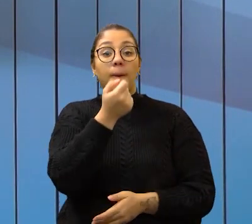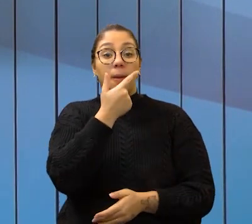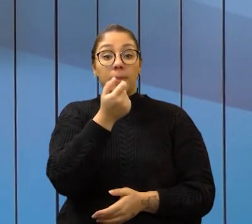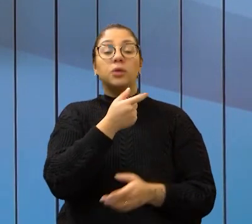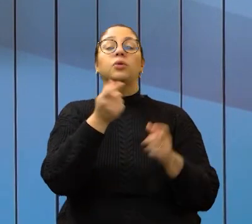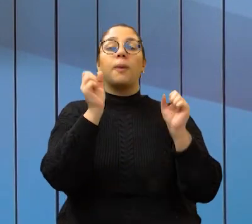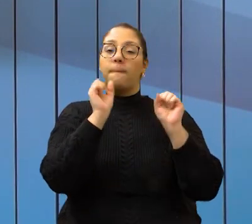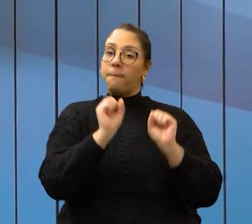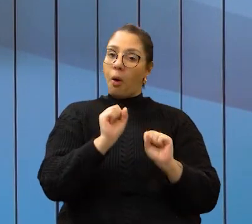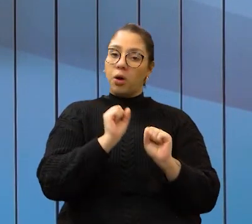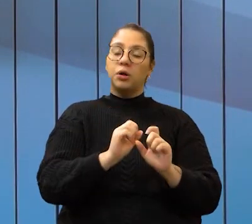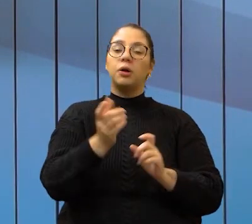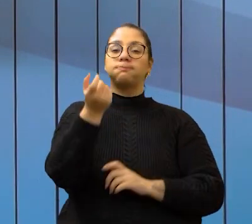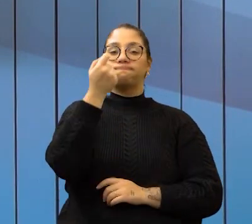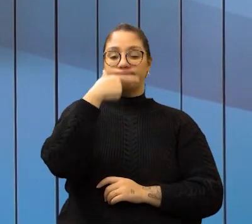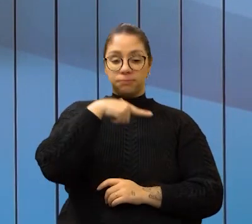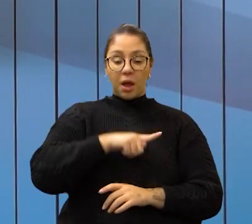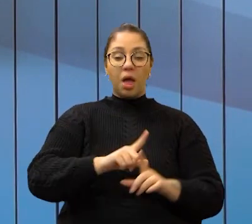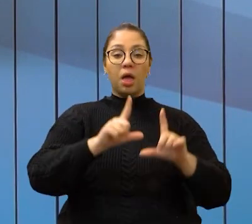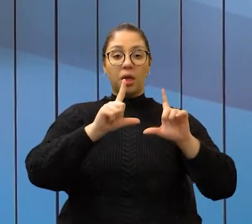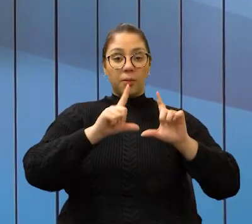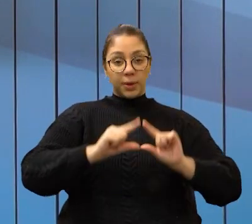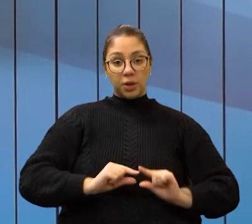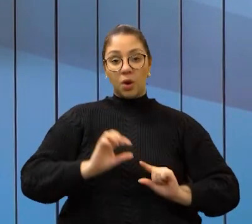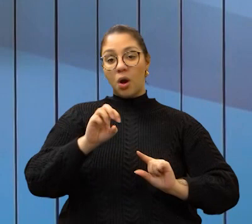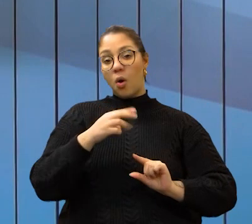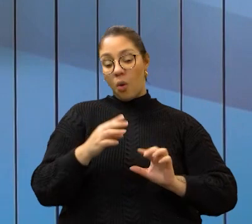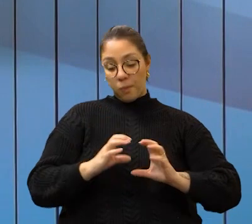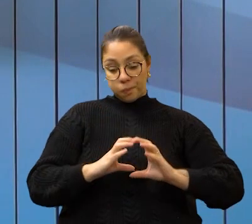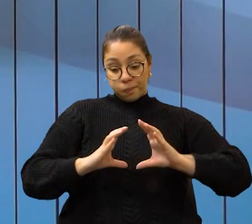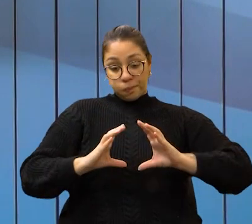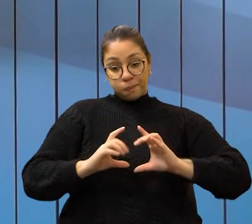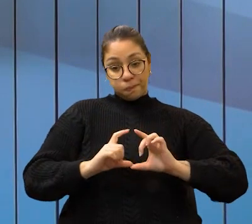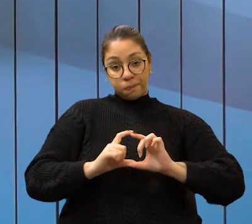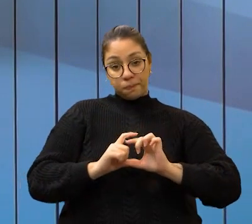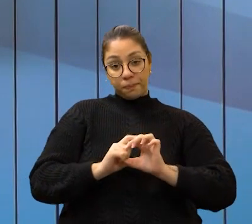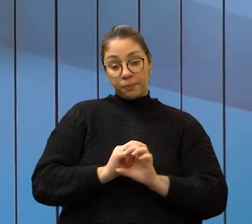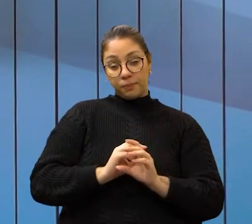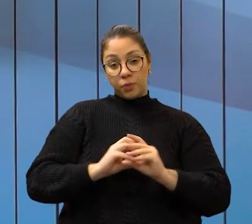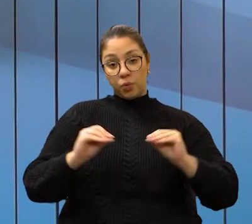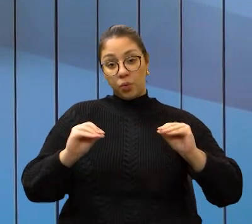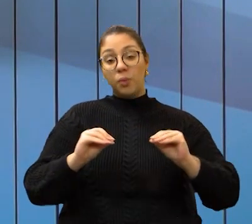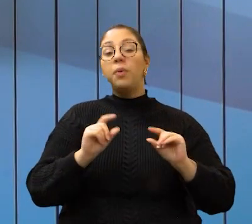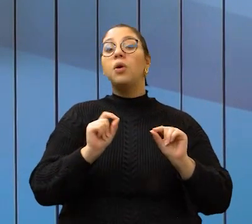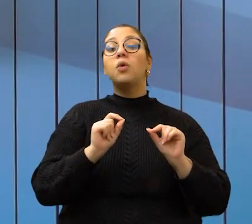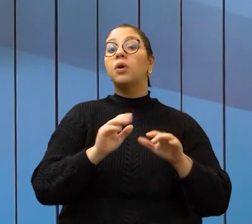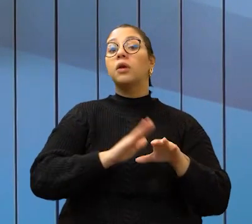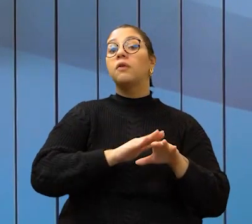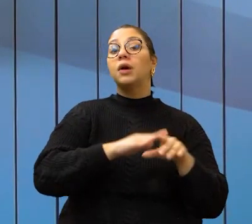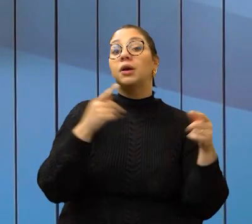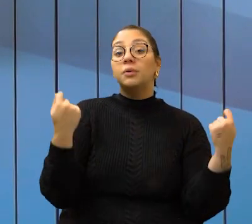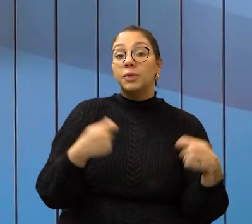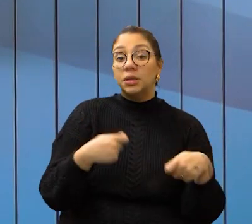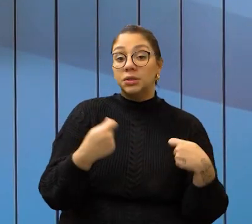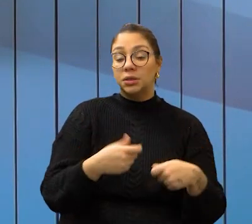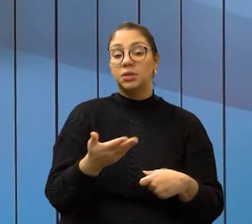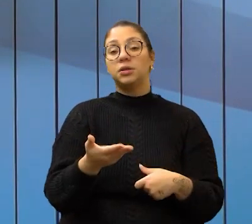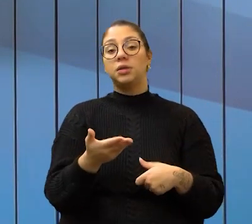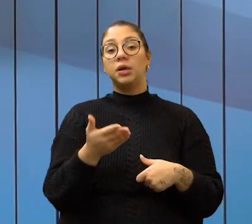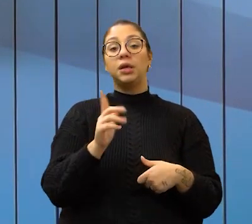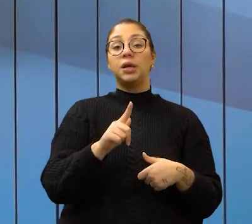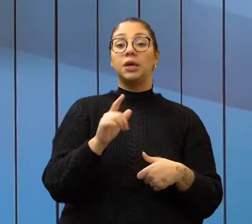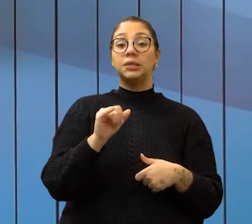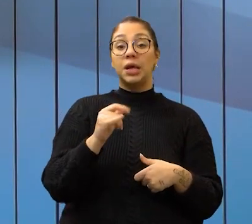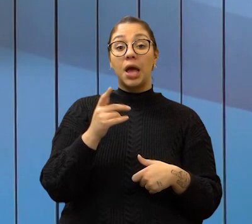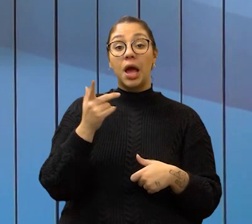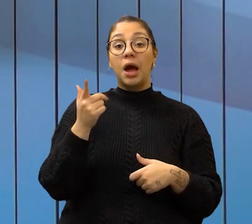possa tomar para minimizar, para o mioma desaparecer? O que que deve ser feito quando